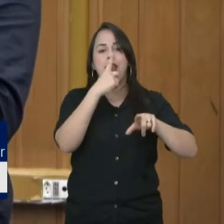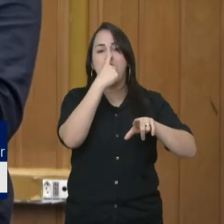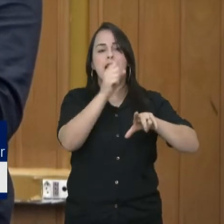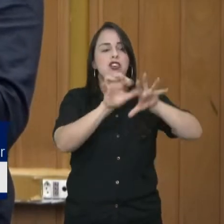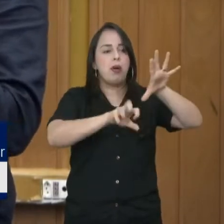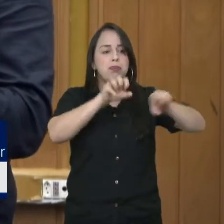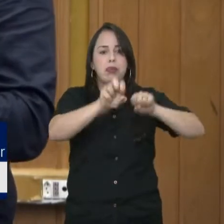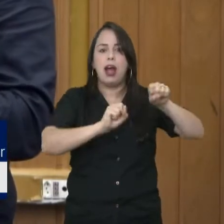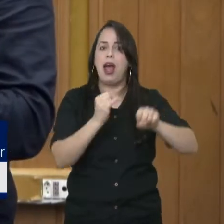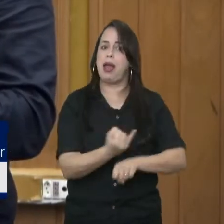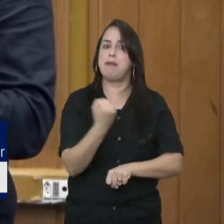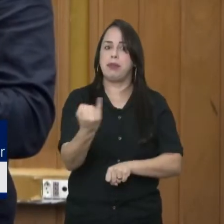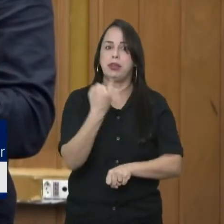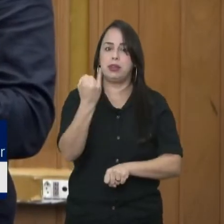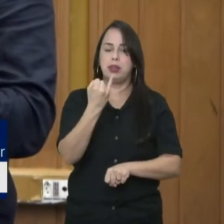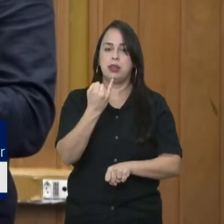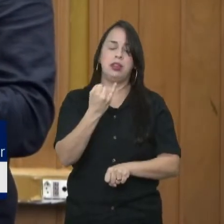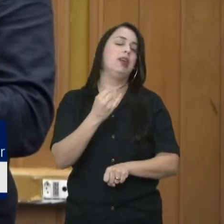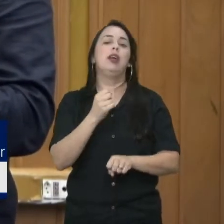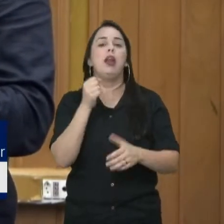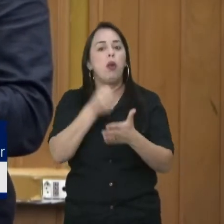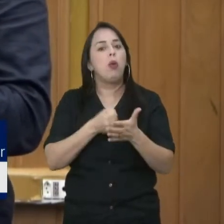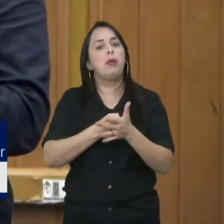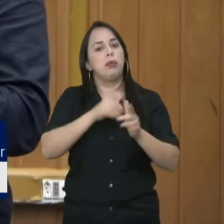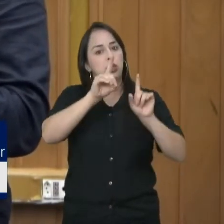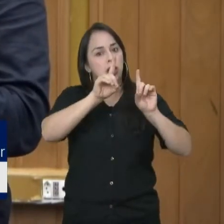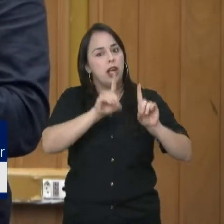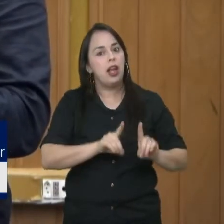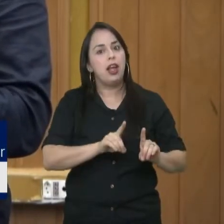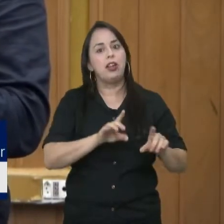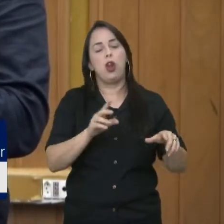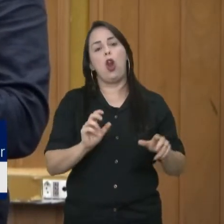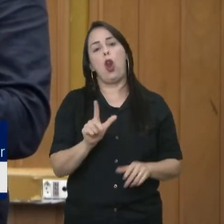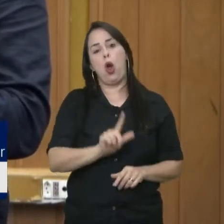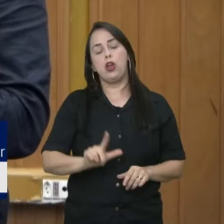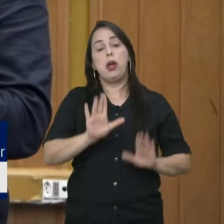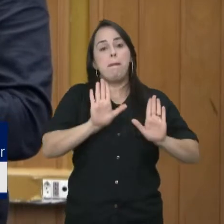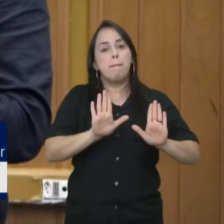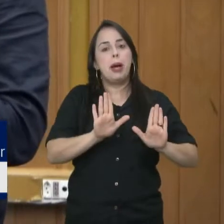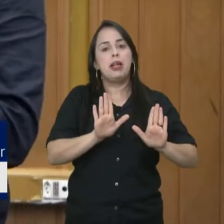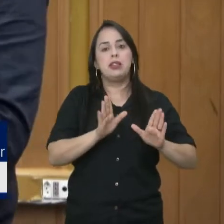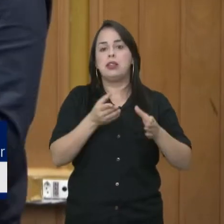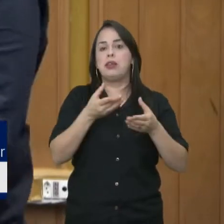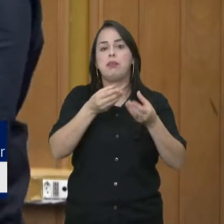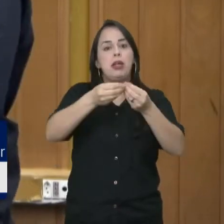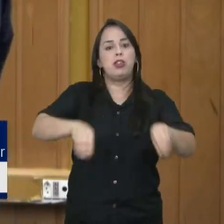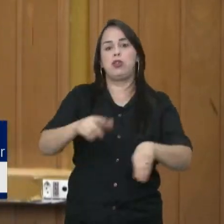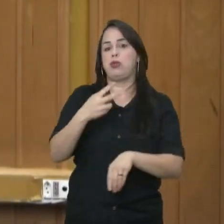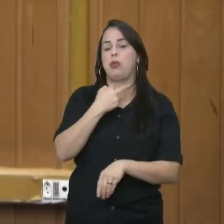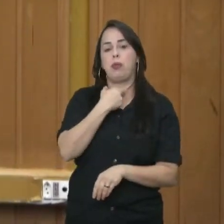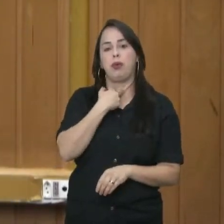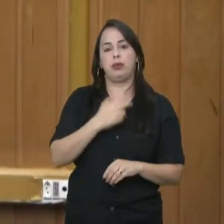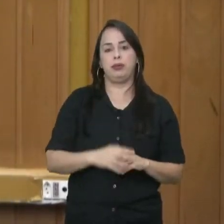ser paralisada. A luta por direitos, óbvio, tem que acontecer, mas com responsabilidade, sem prejudicar o município.